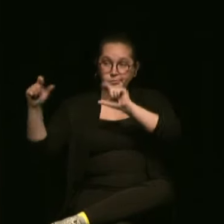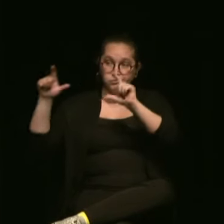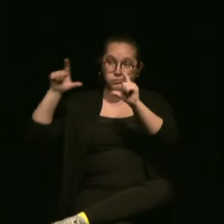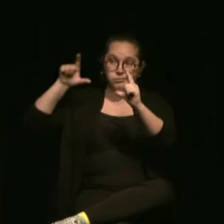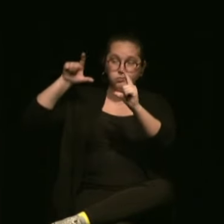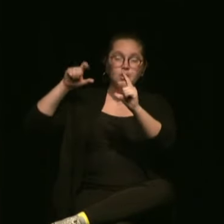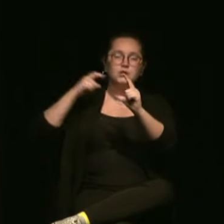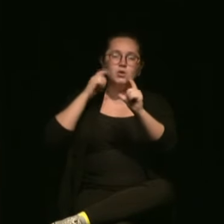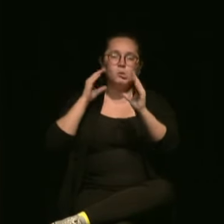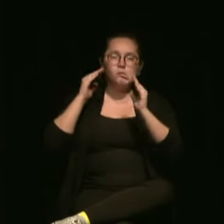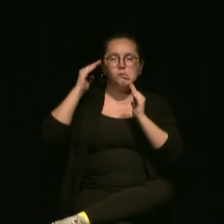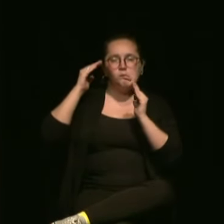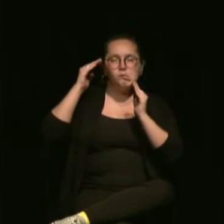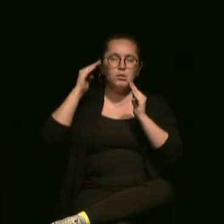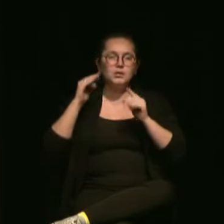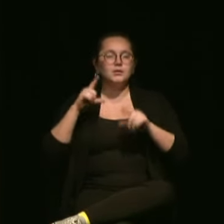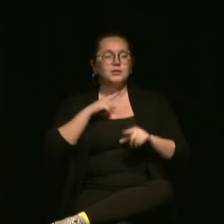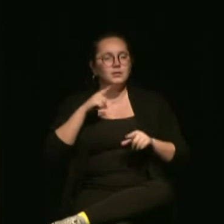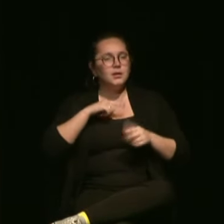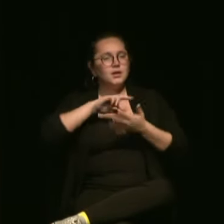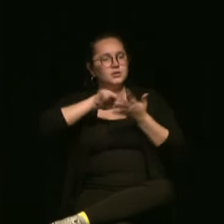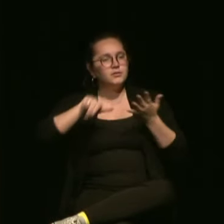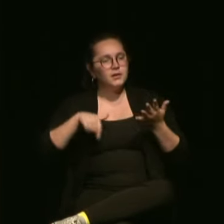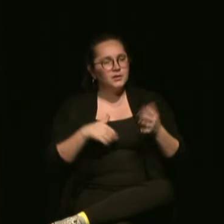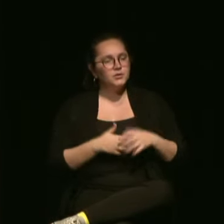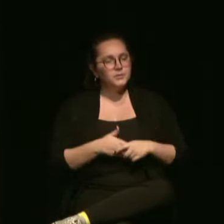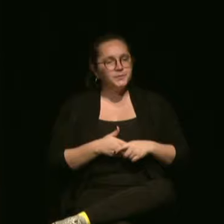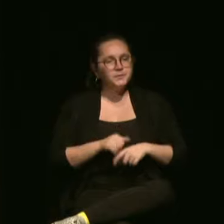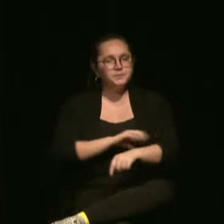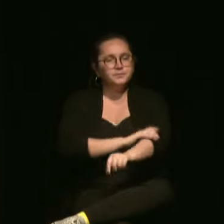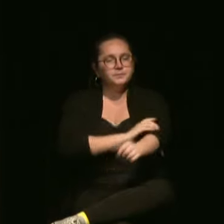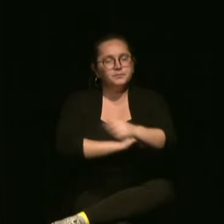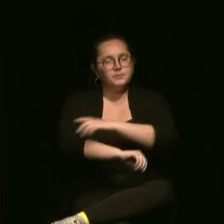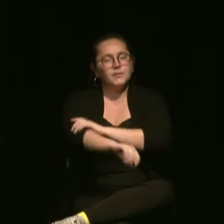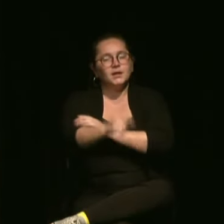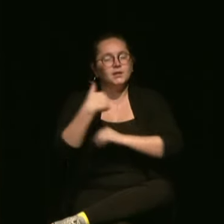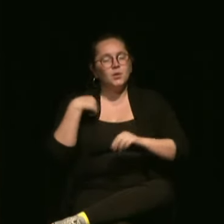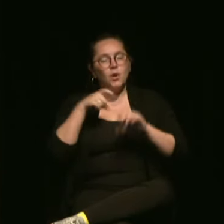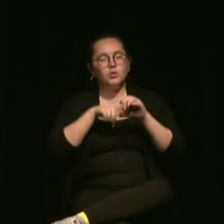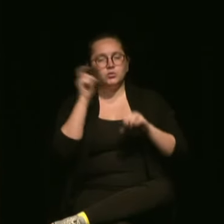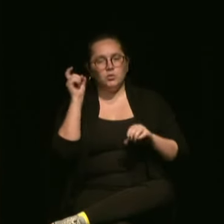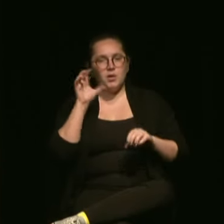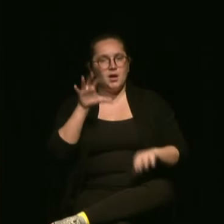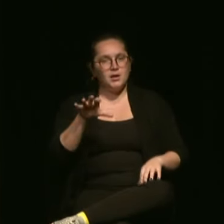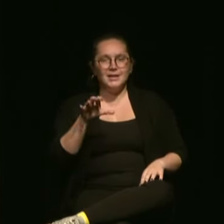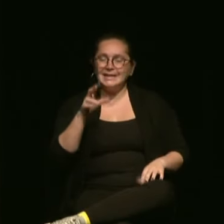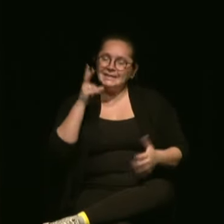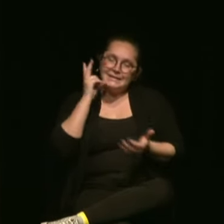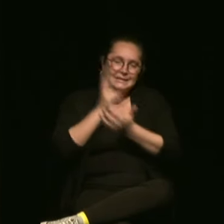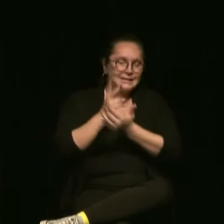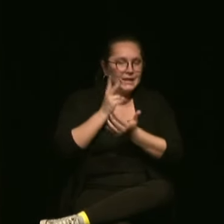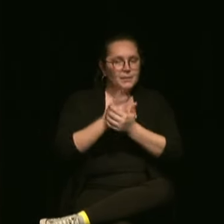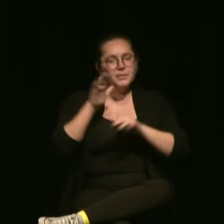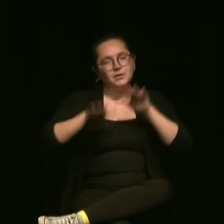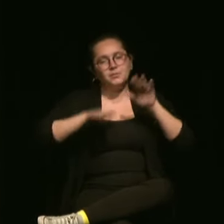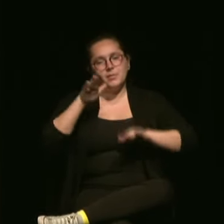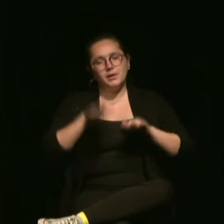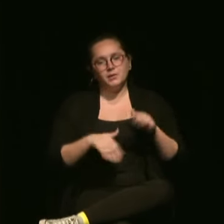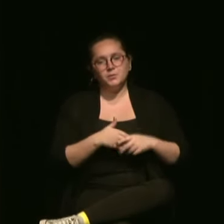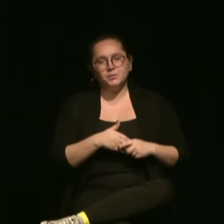será deformado, isso tem implicações, enfim, então... A autonomia aí ela é sempre relativa, sempre